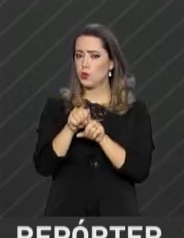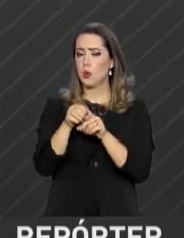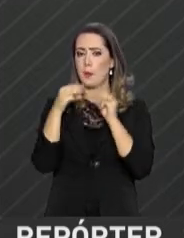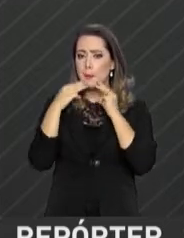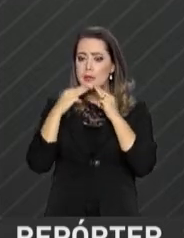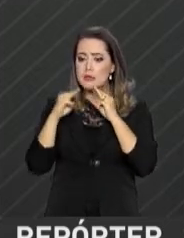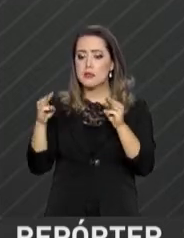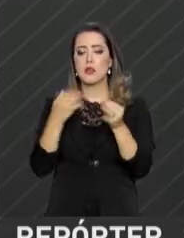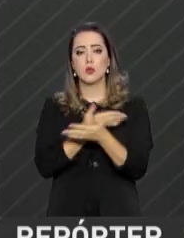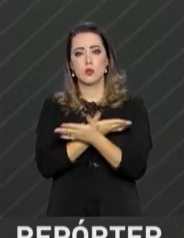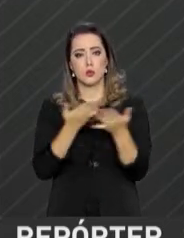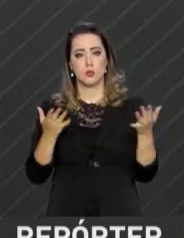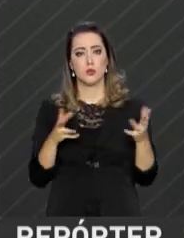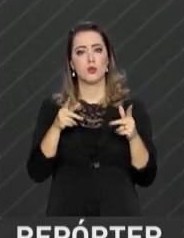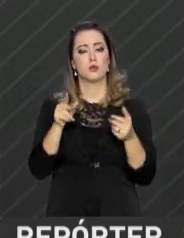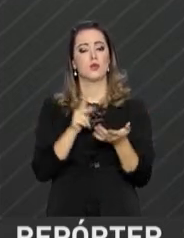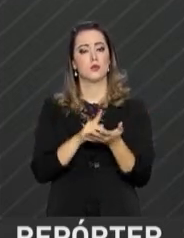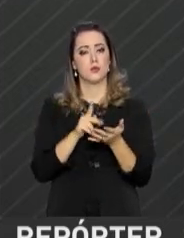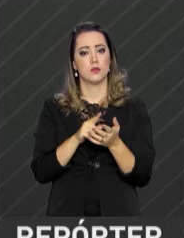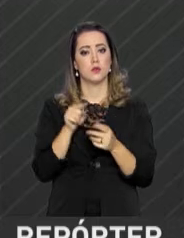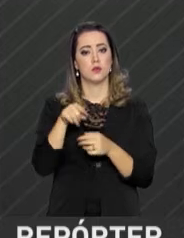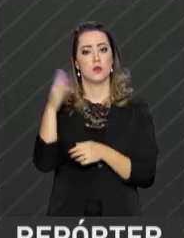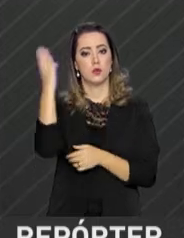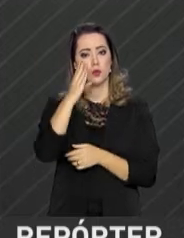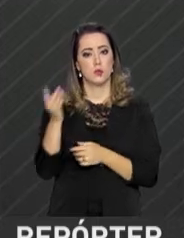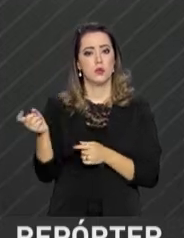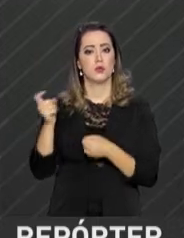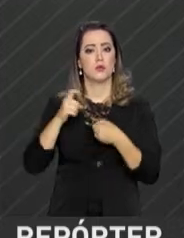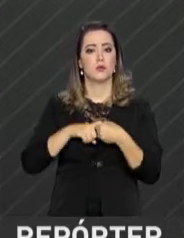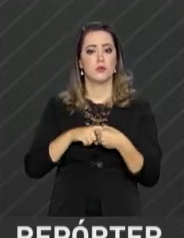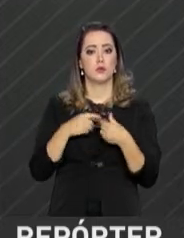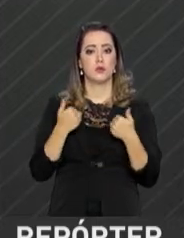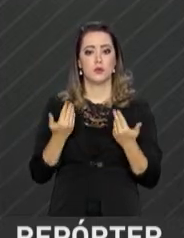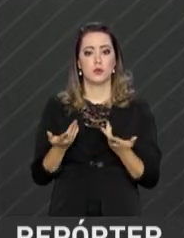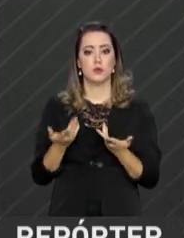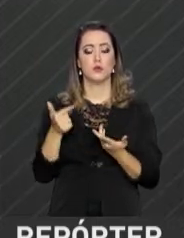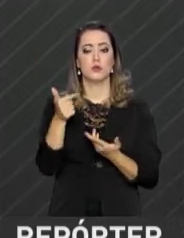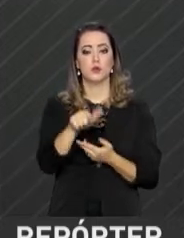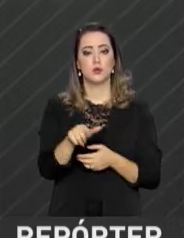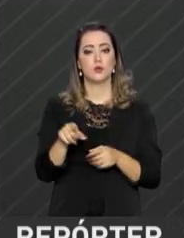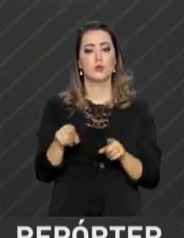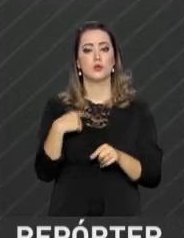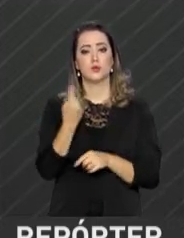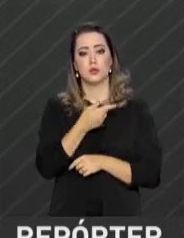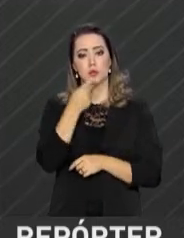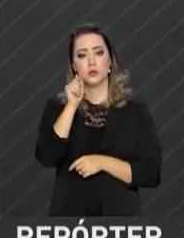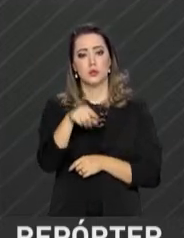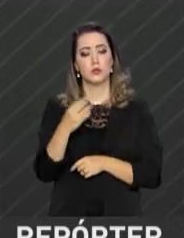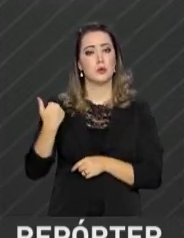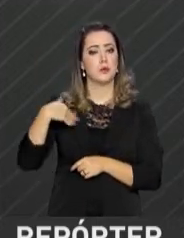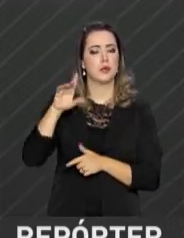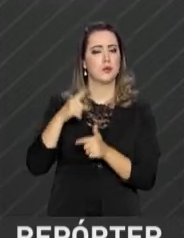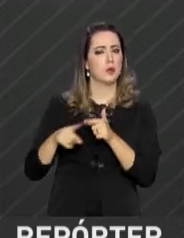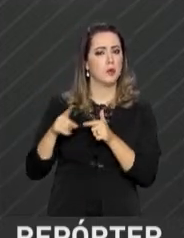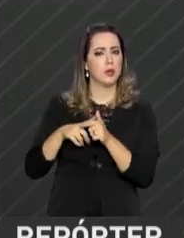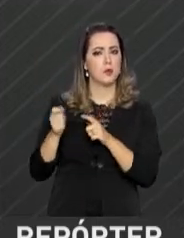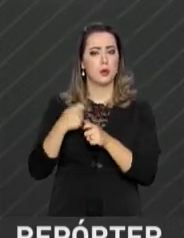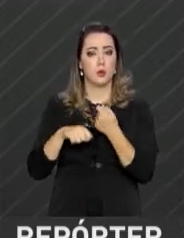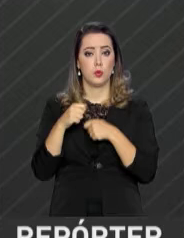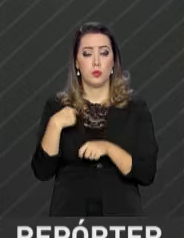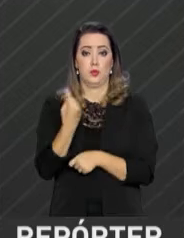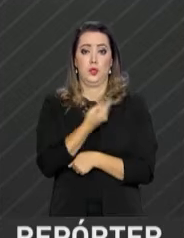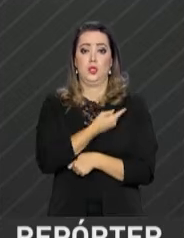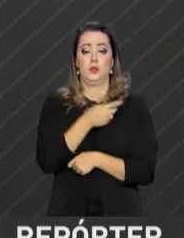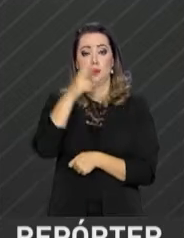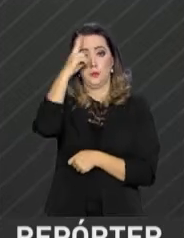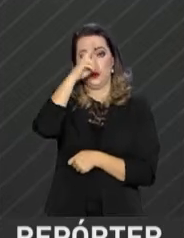curta, mas absolutamente verdadeira. O Brasil voltou. E retornando para dizer que nós enfrentamos a mais grave crise econômica da nossa